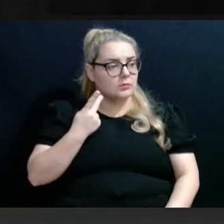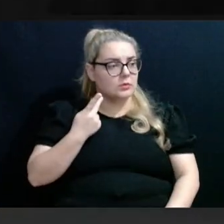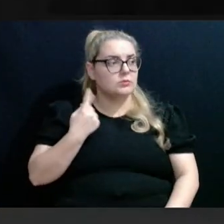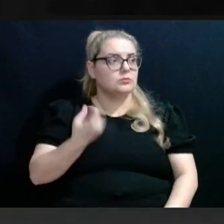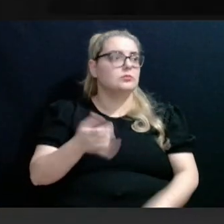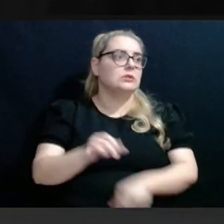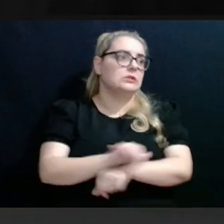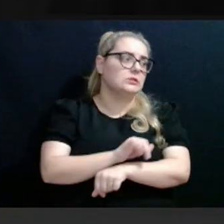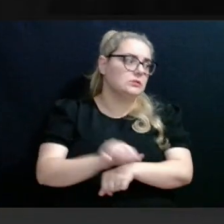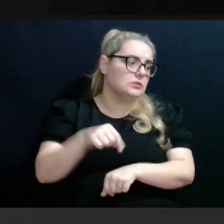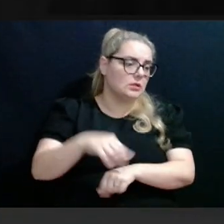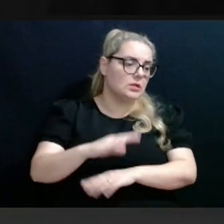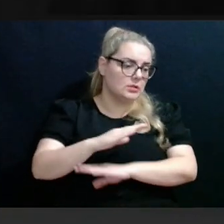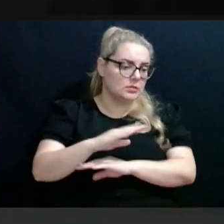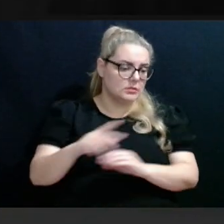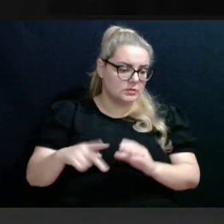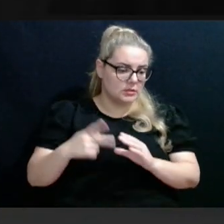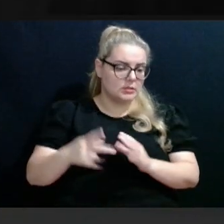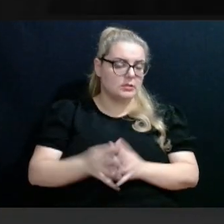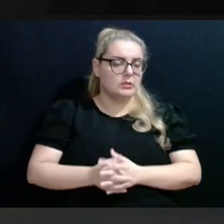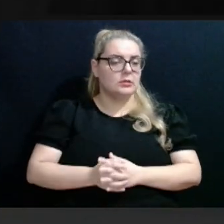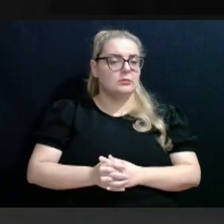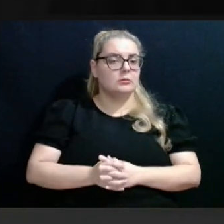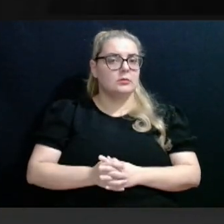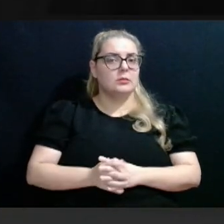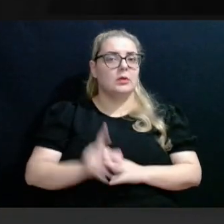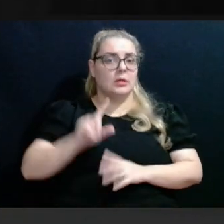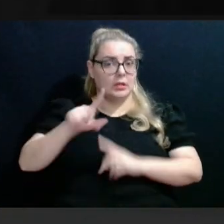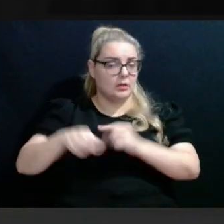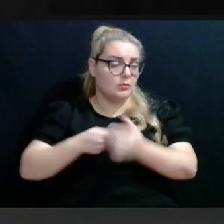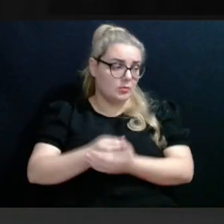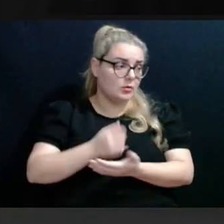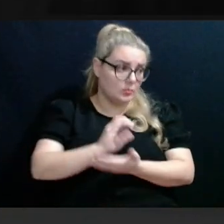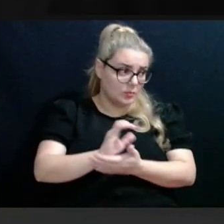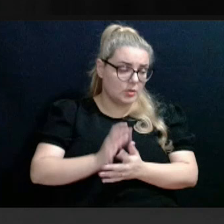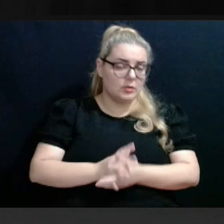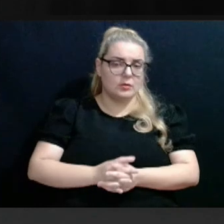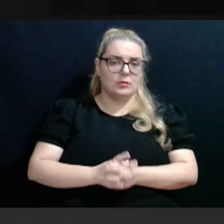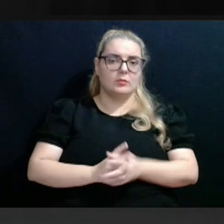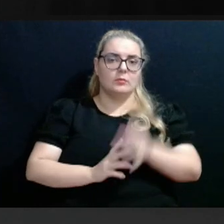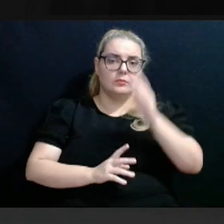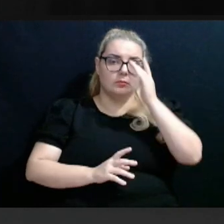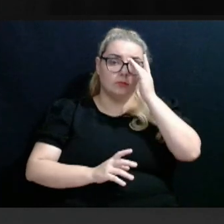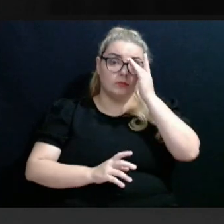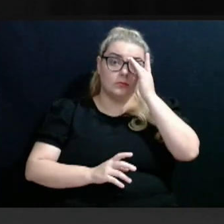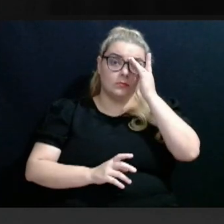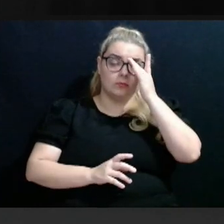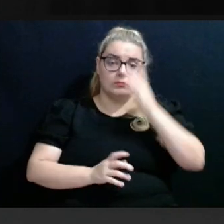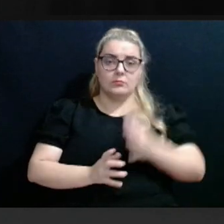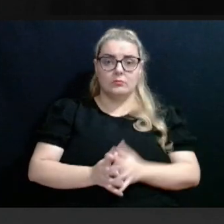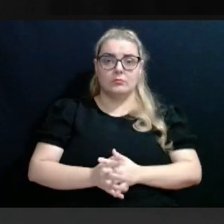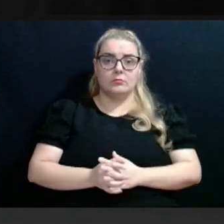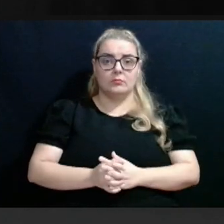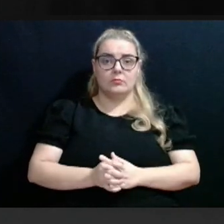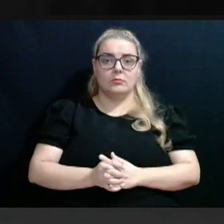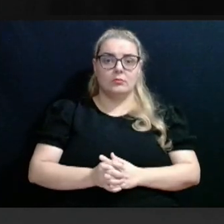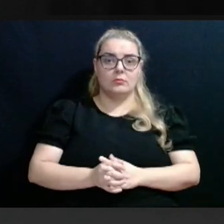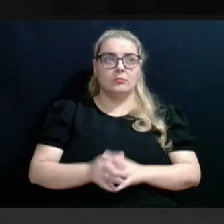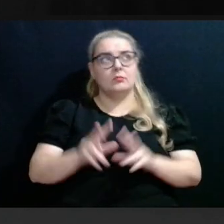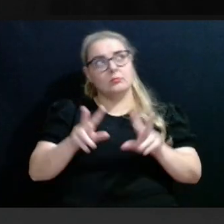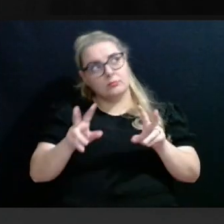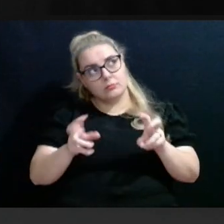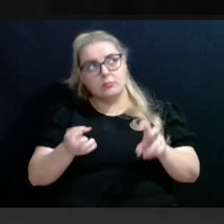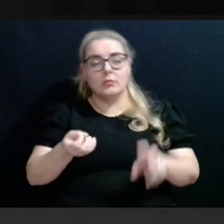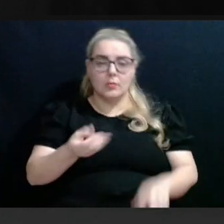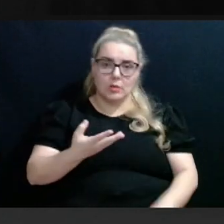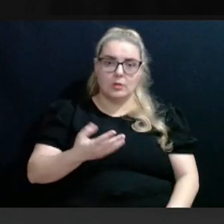da Câmara é a emenda impositiva. Ela é, digamos que nova,